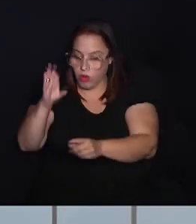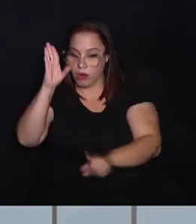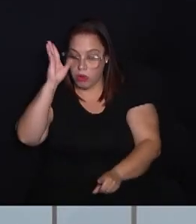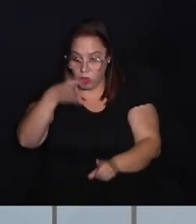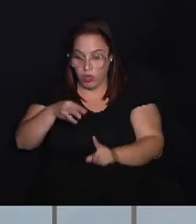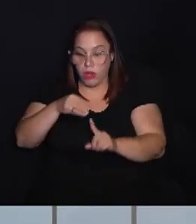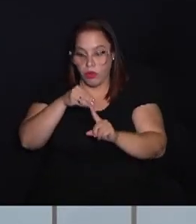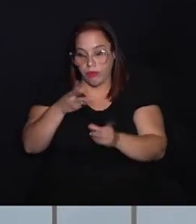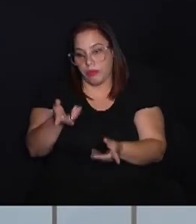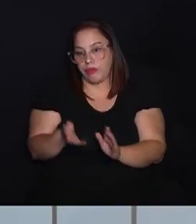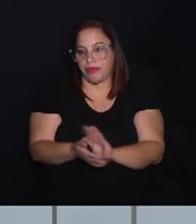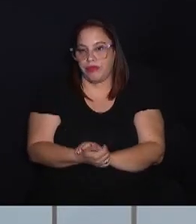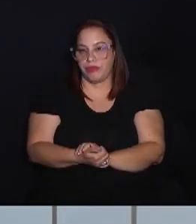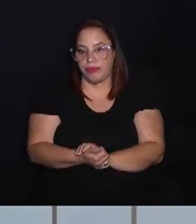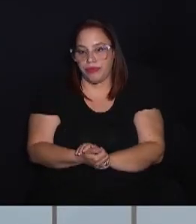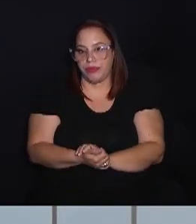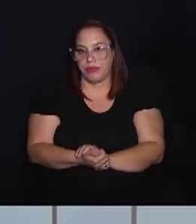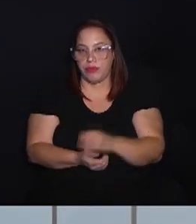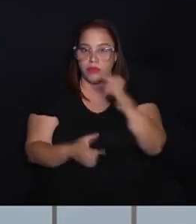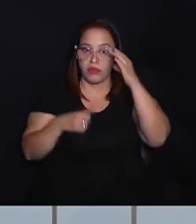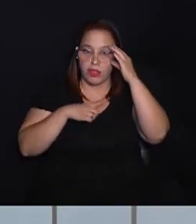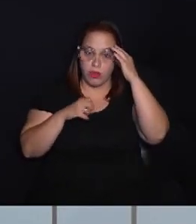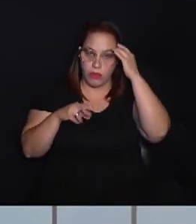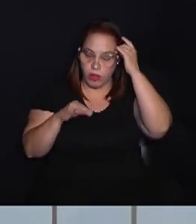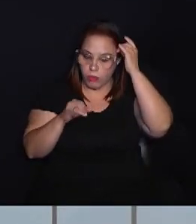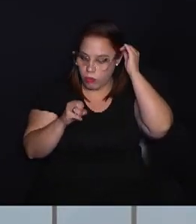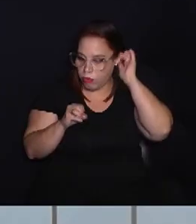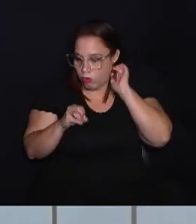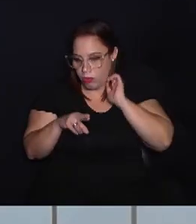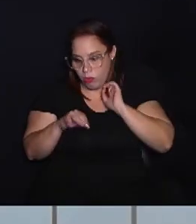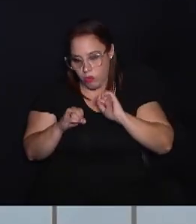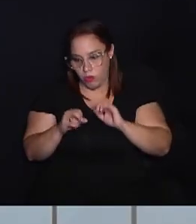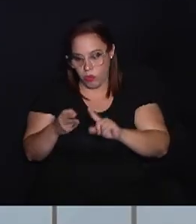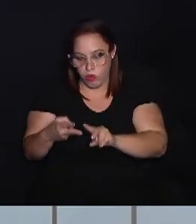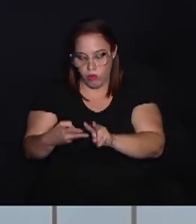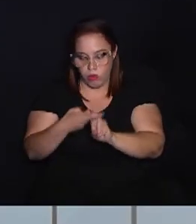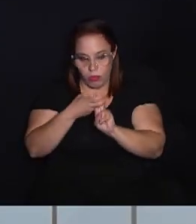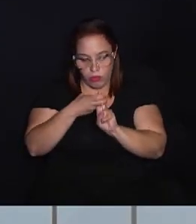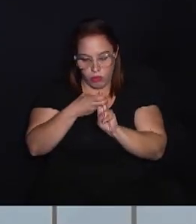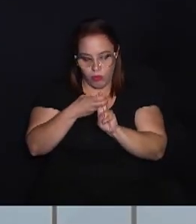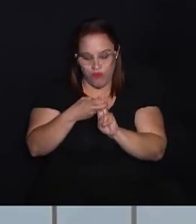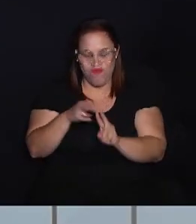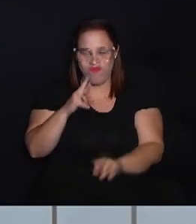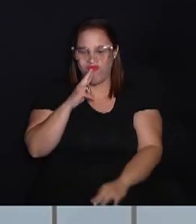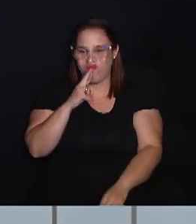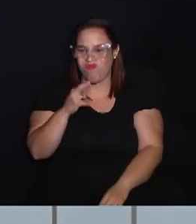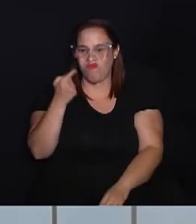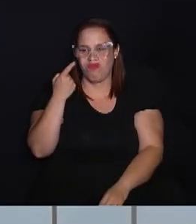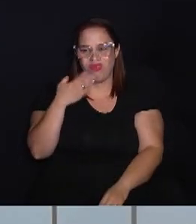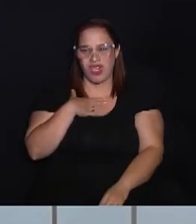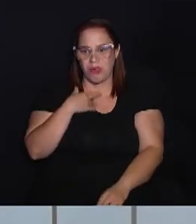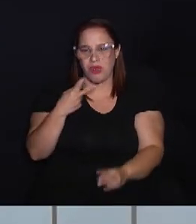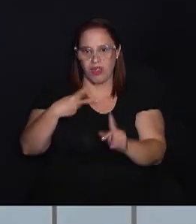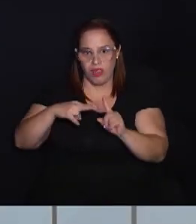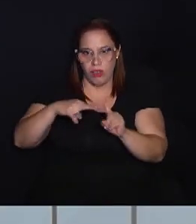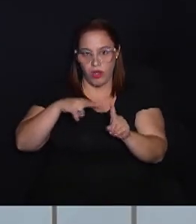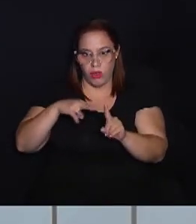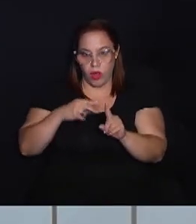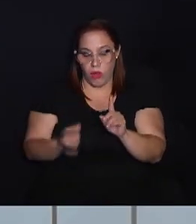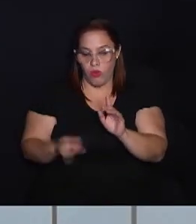cidade? Na verdade, assim, a partir do momento que a gente provoca o debate, a discussão, traz a sociedade, especialistas de todas as